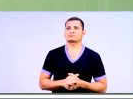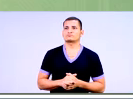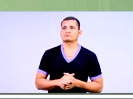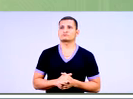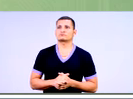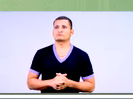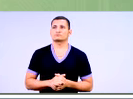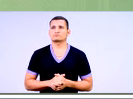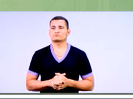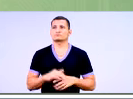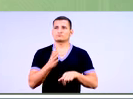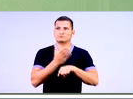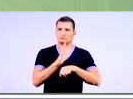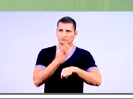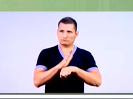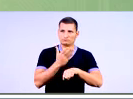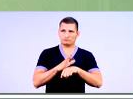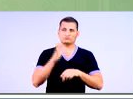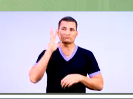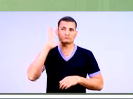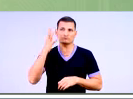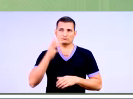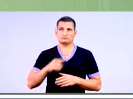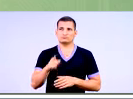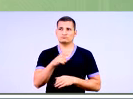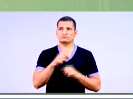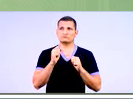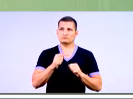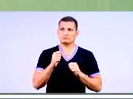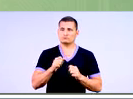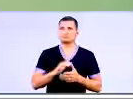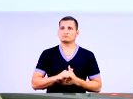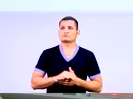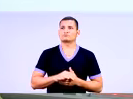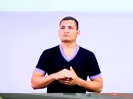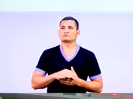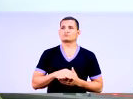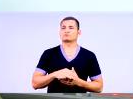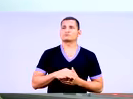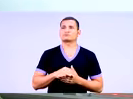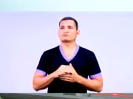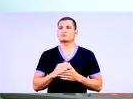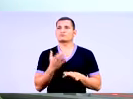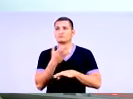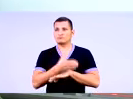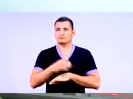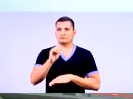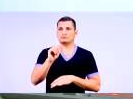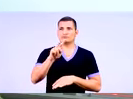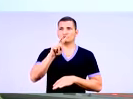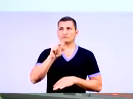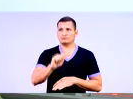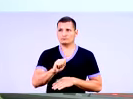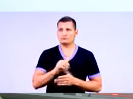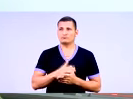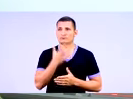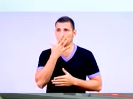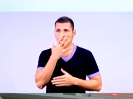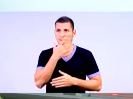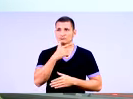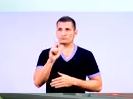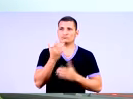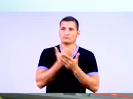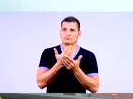nosso exercício resolvido, que vocês possam estar durante a semana acessando o ambiente virtual, assistindo outras aulas,